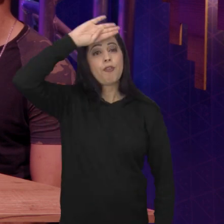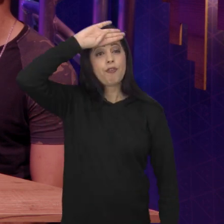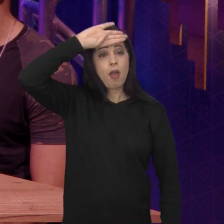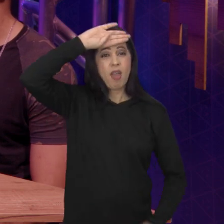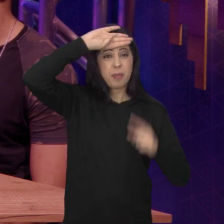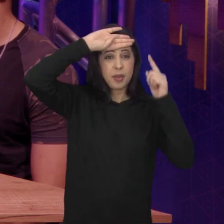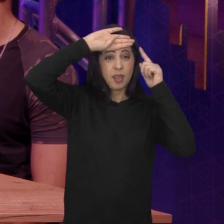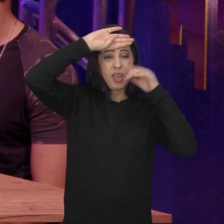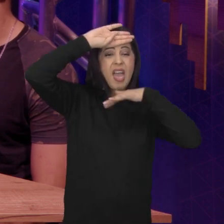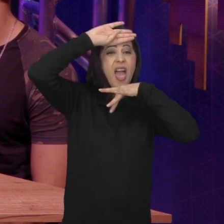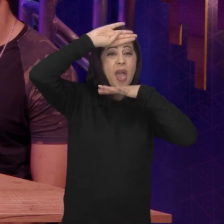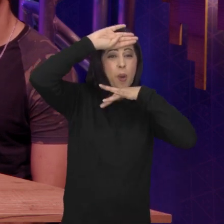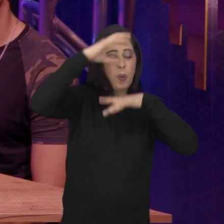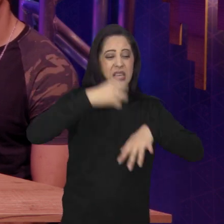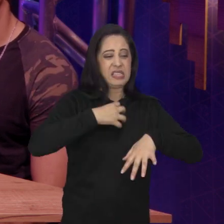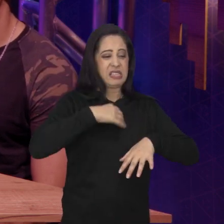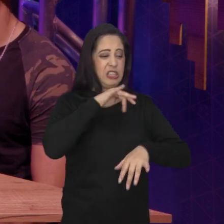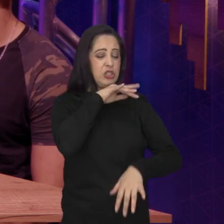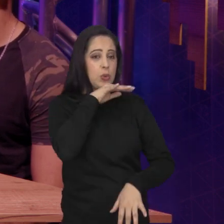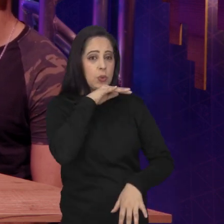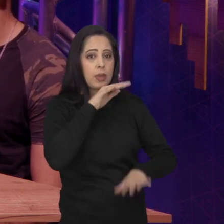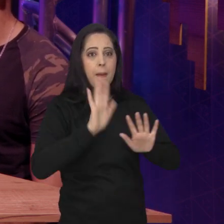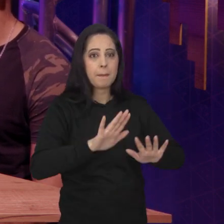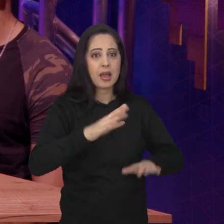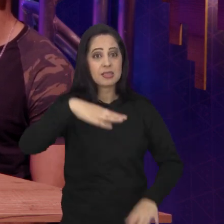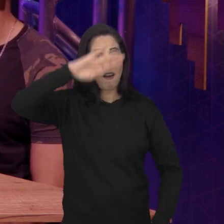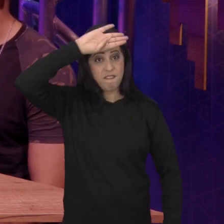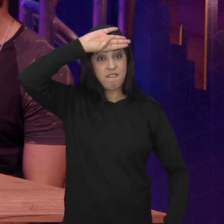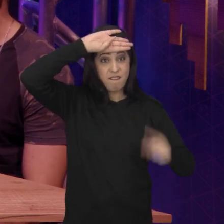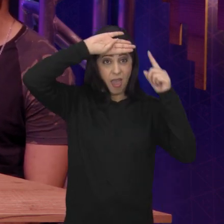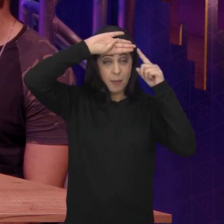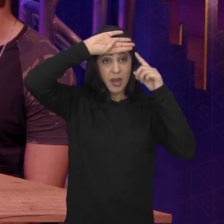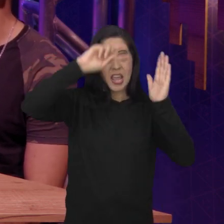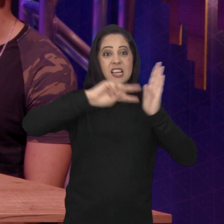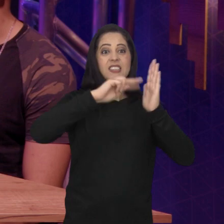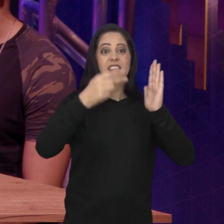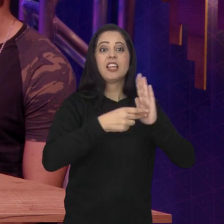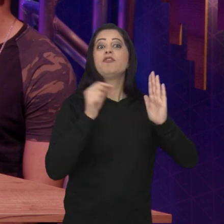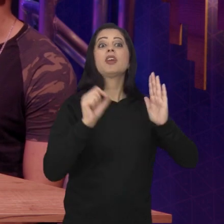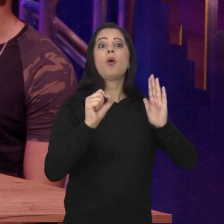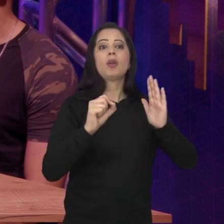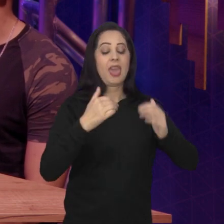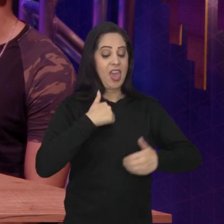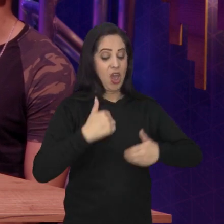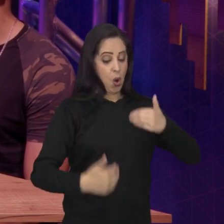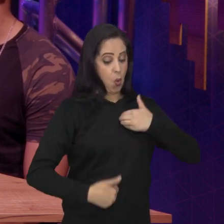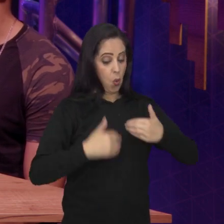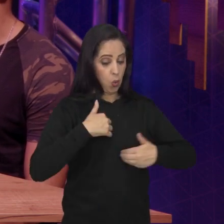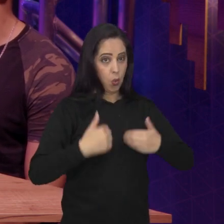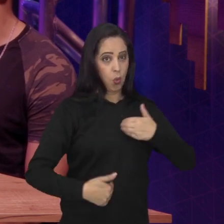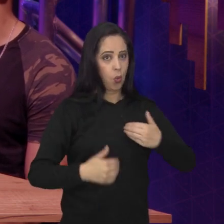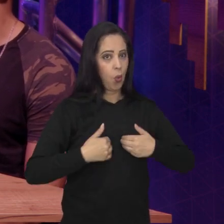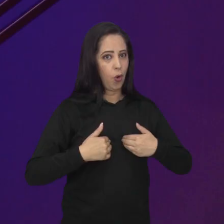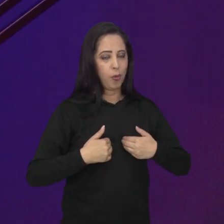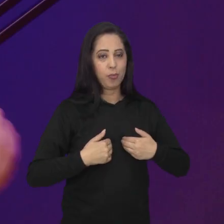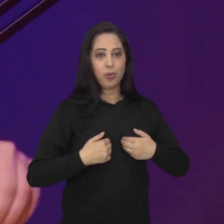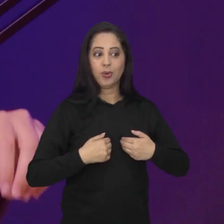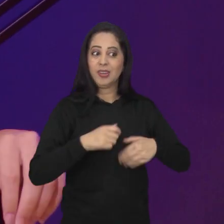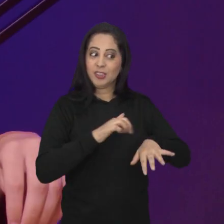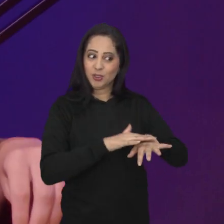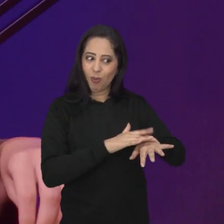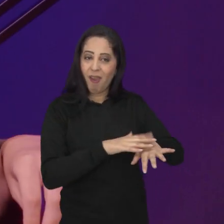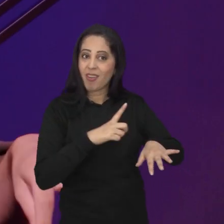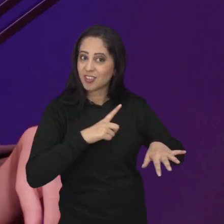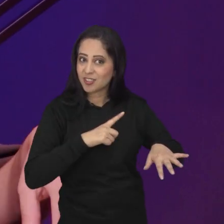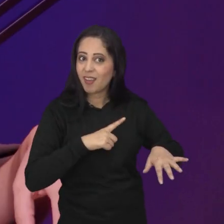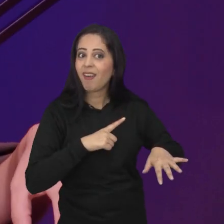quer ter febre, a febre faz mal, faz a gente se sentir mal, mas se a gente for parar pra pensar, a febre é algo no seu organismo que tá te